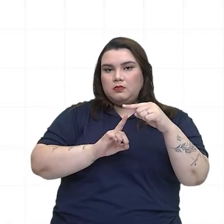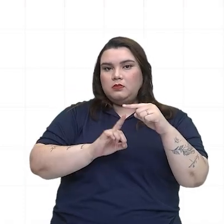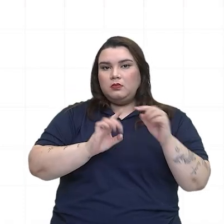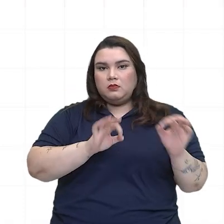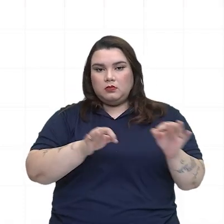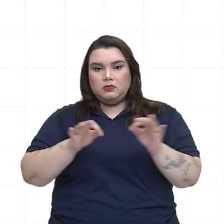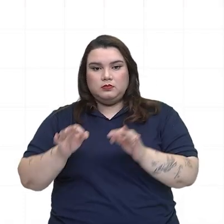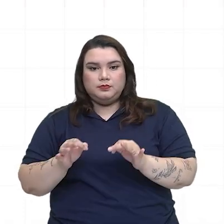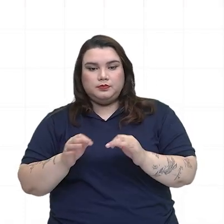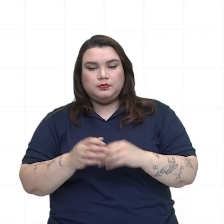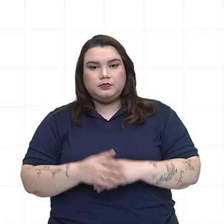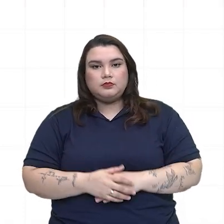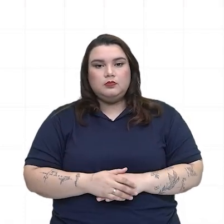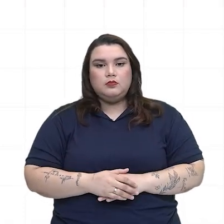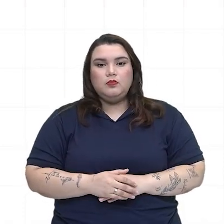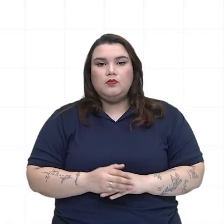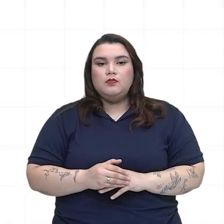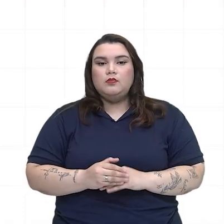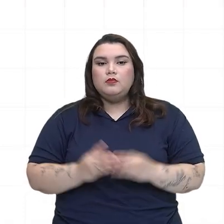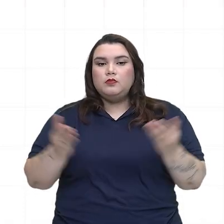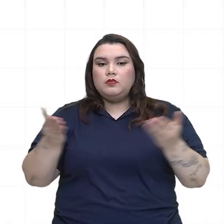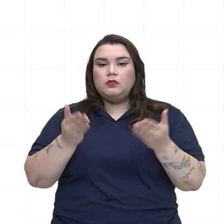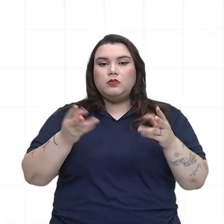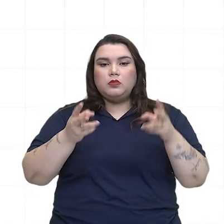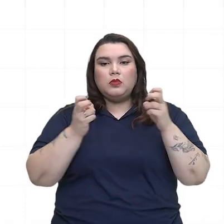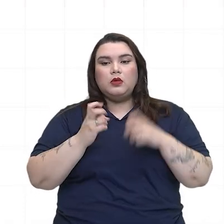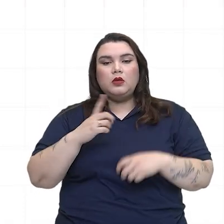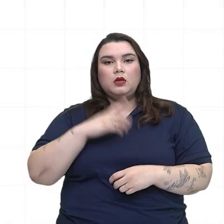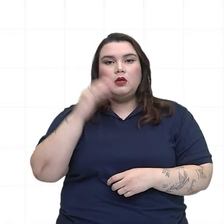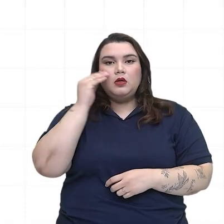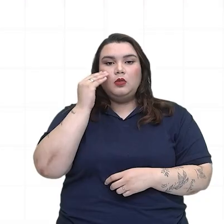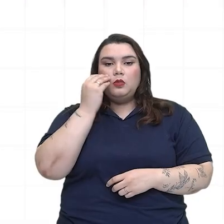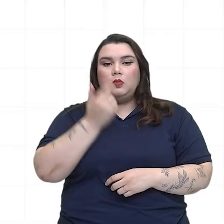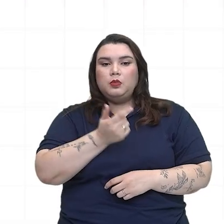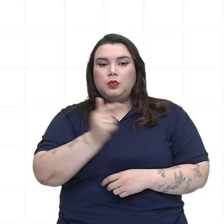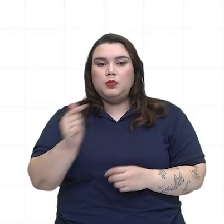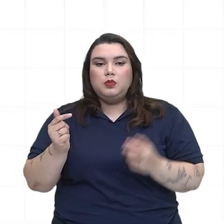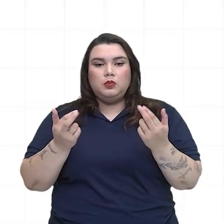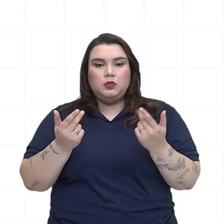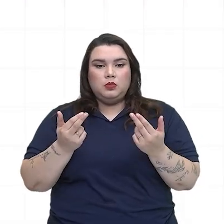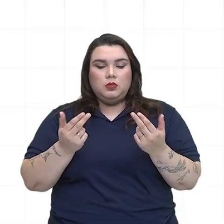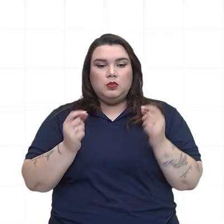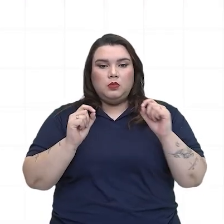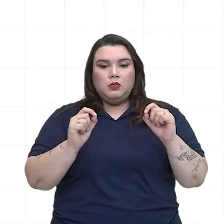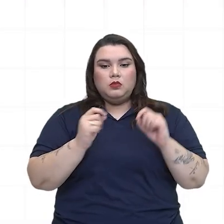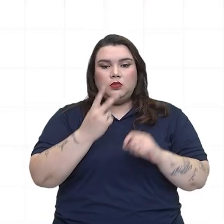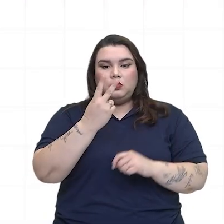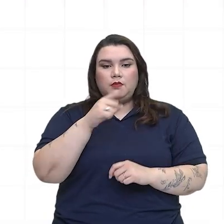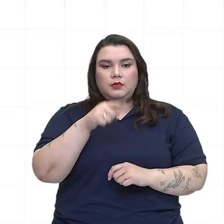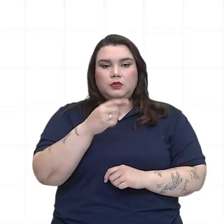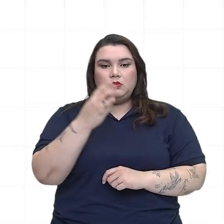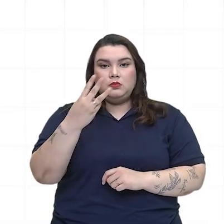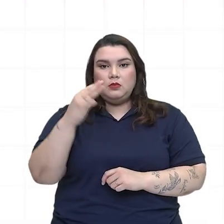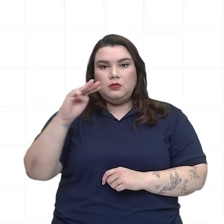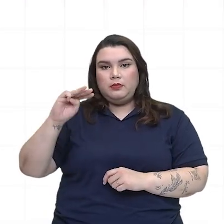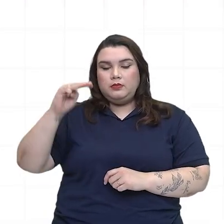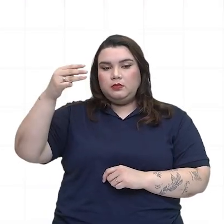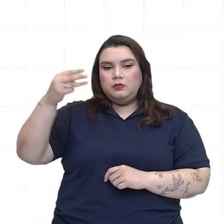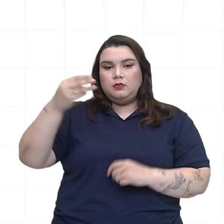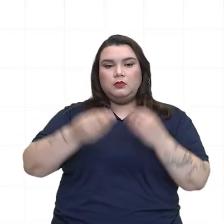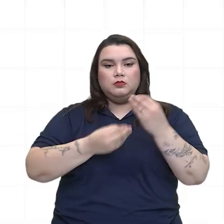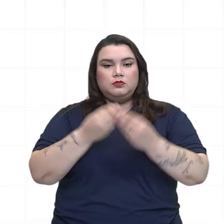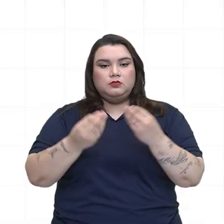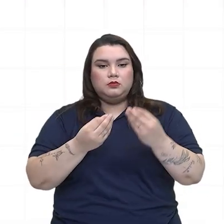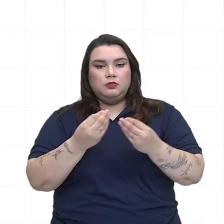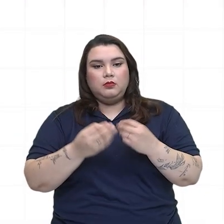fração. Agora vejam, a gente vai fazer o mesmo aqui, ó, para o 2,3 elevado a 3. Como é que a gente